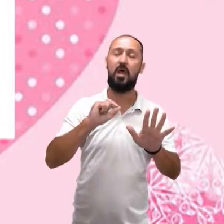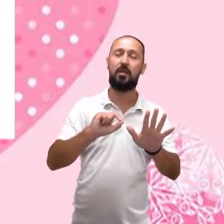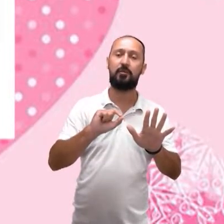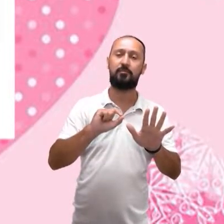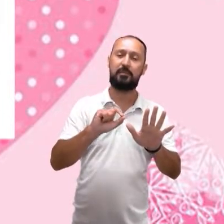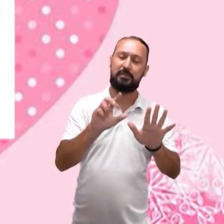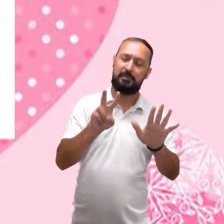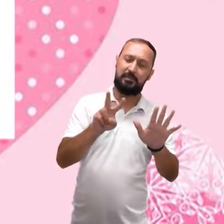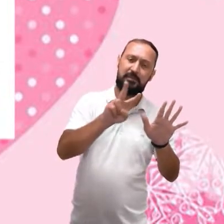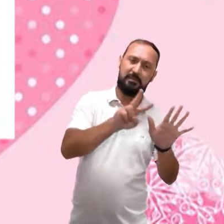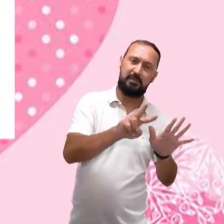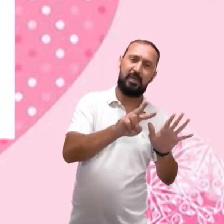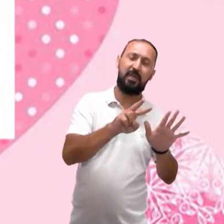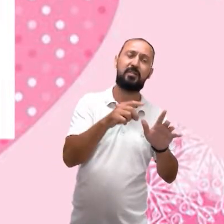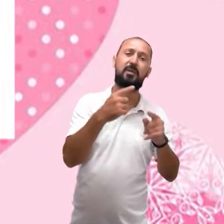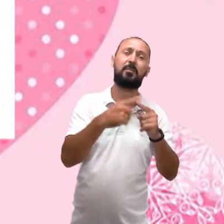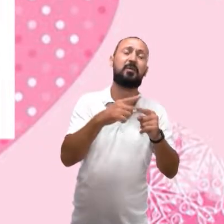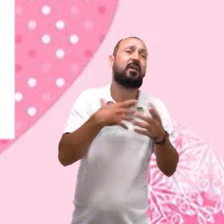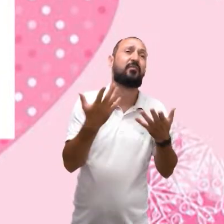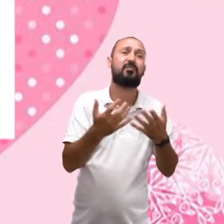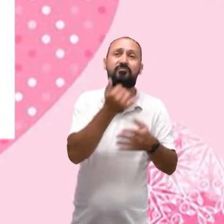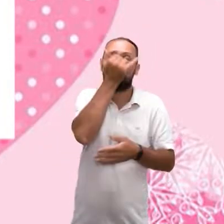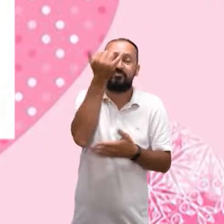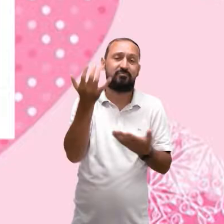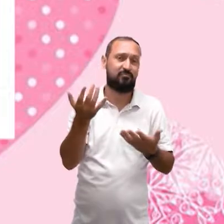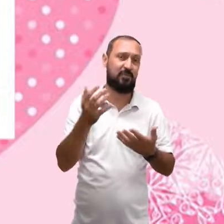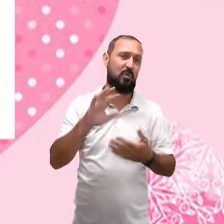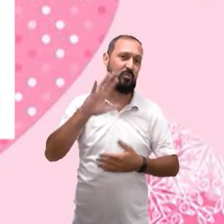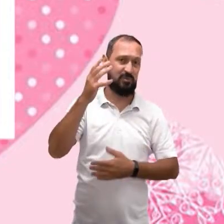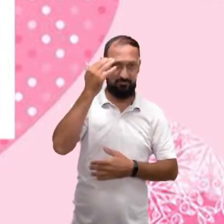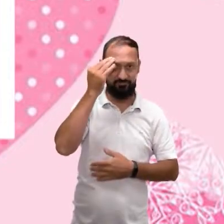engravidam, 7 referem ter sido sem querer.